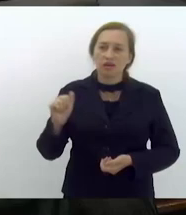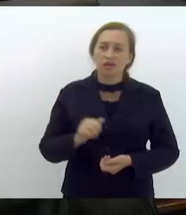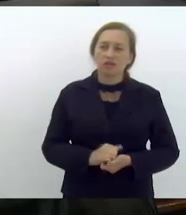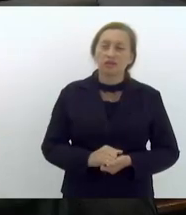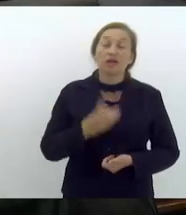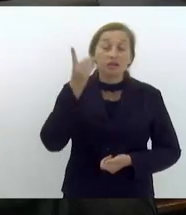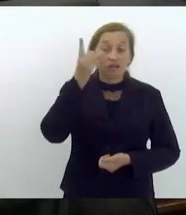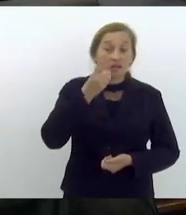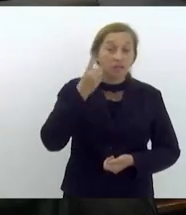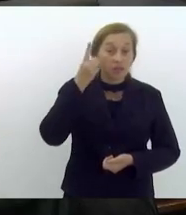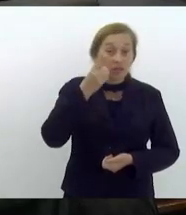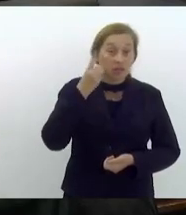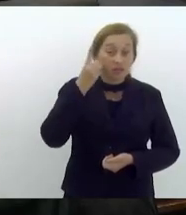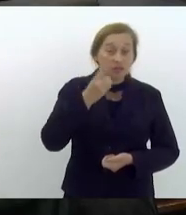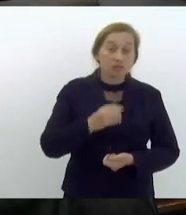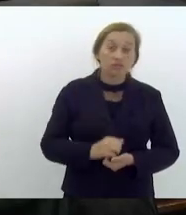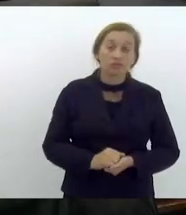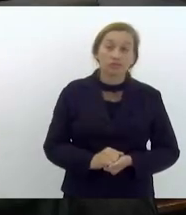deputado